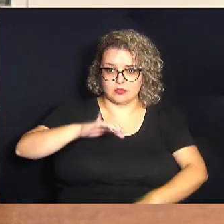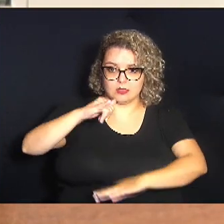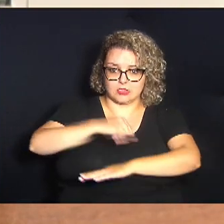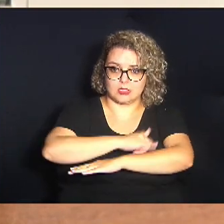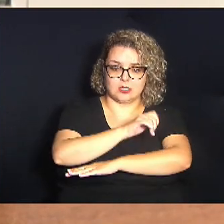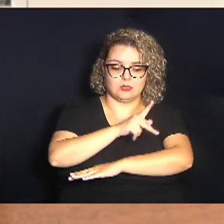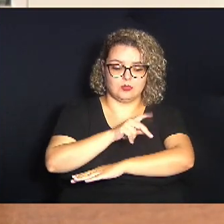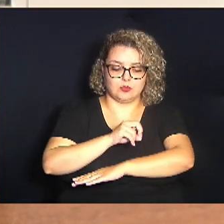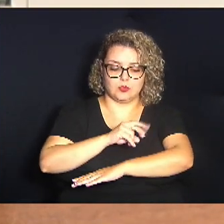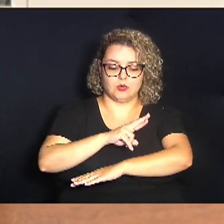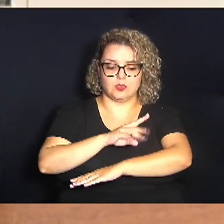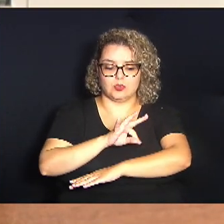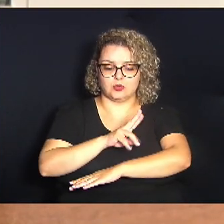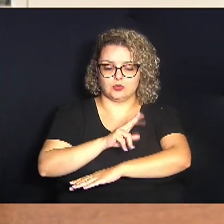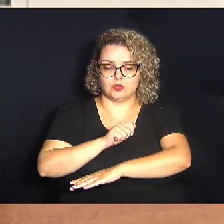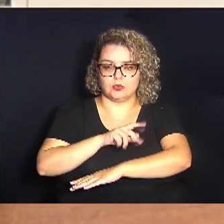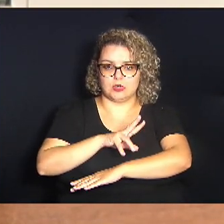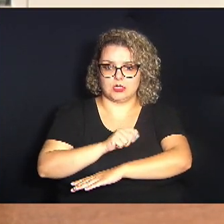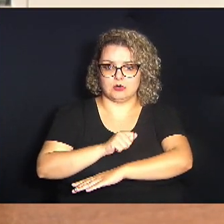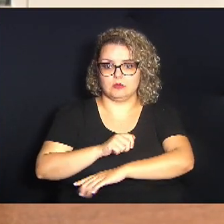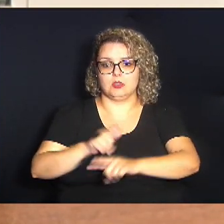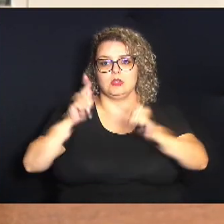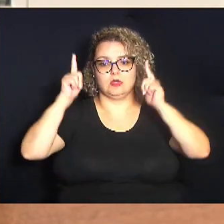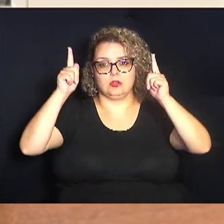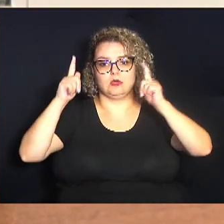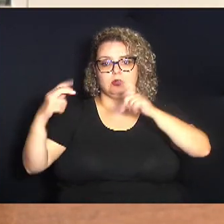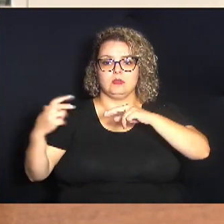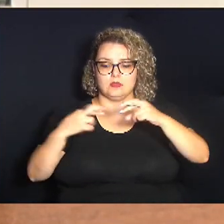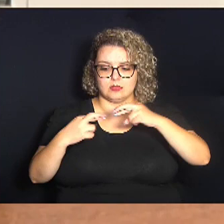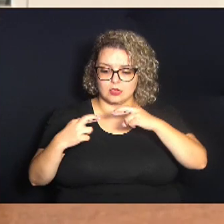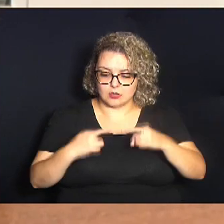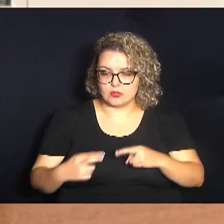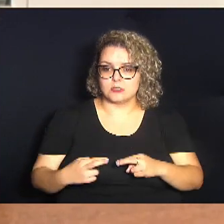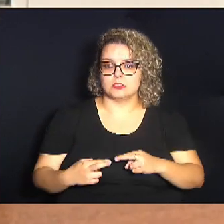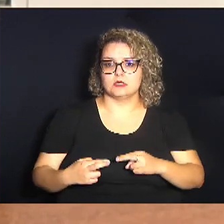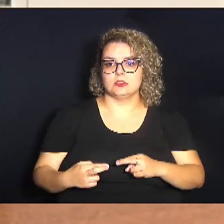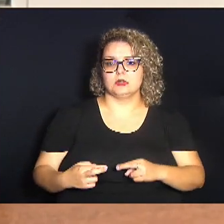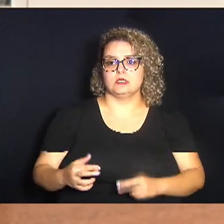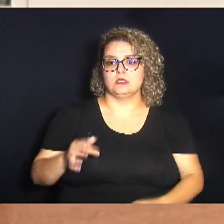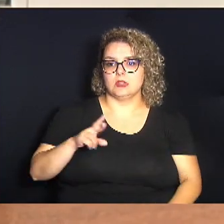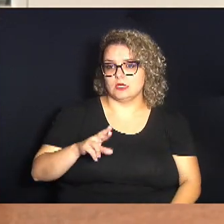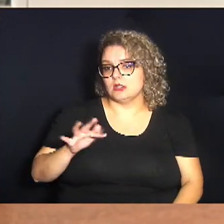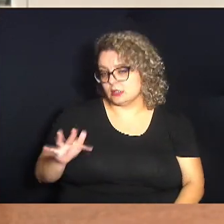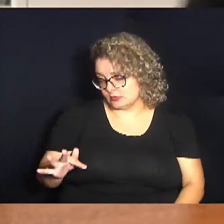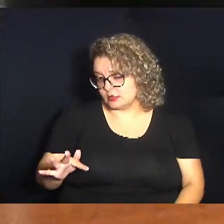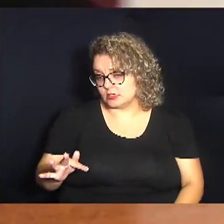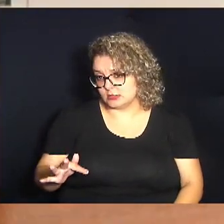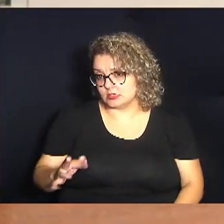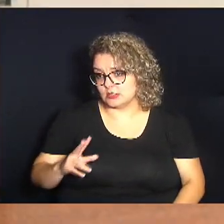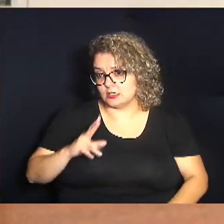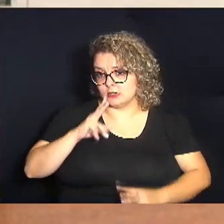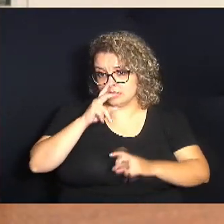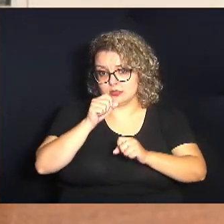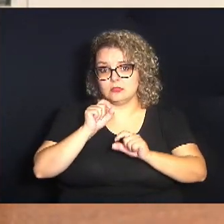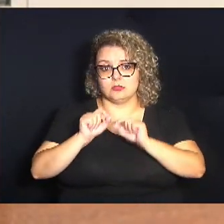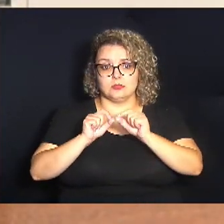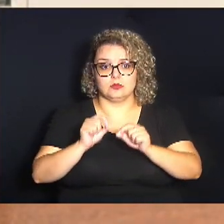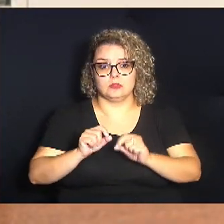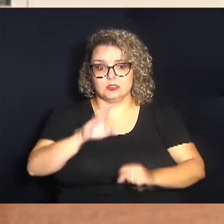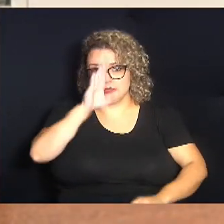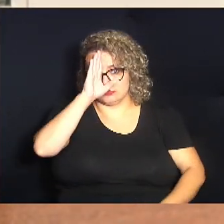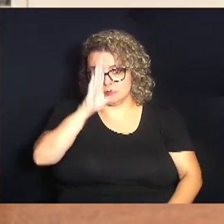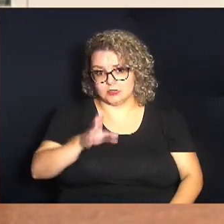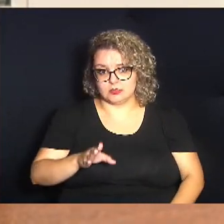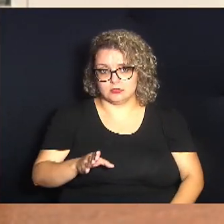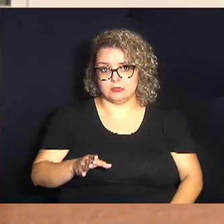A greve dos fiscais da Receita Federal está muito forte. No que tange principalmente